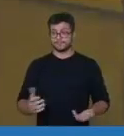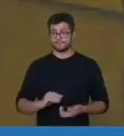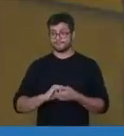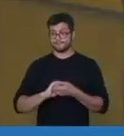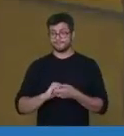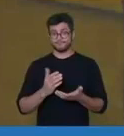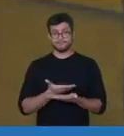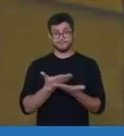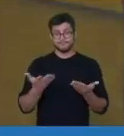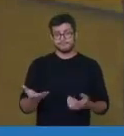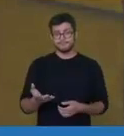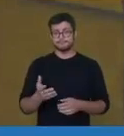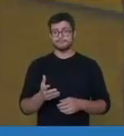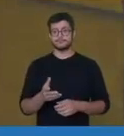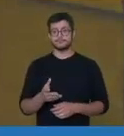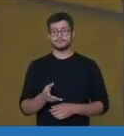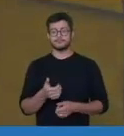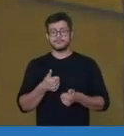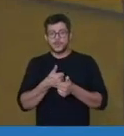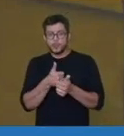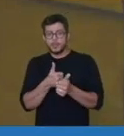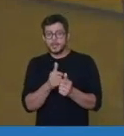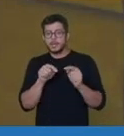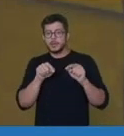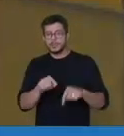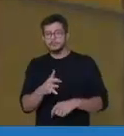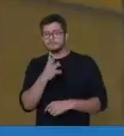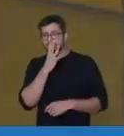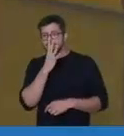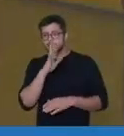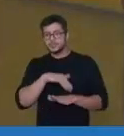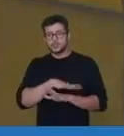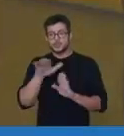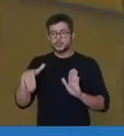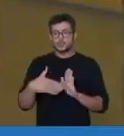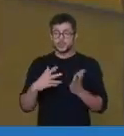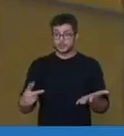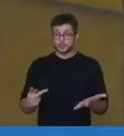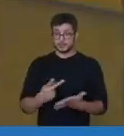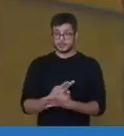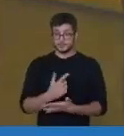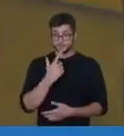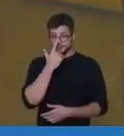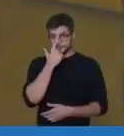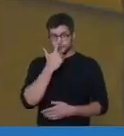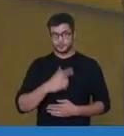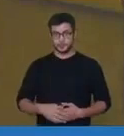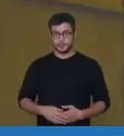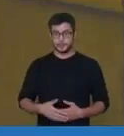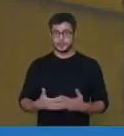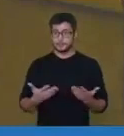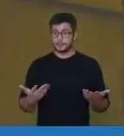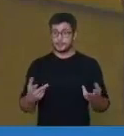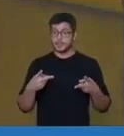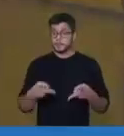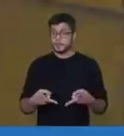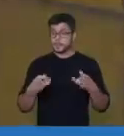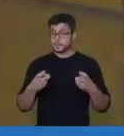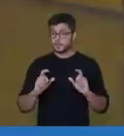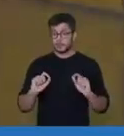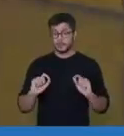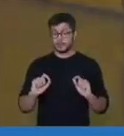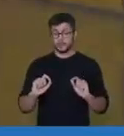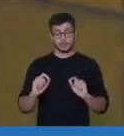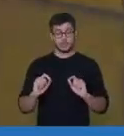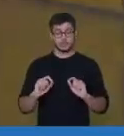toda a cobertura a esse processo das votações na sessão do Congresso. E vocês viram também a forma transparente, como